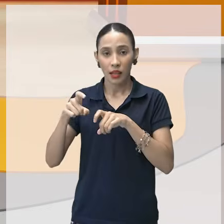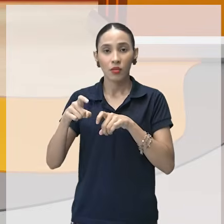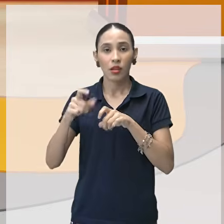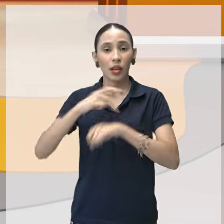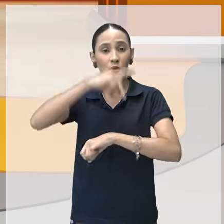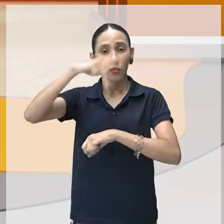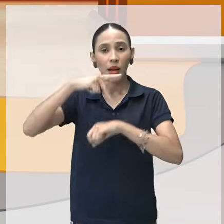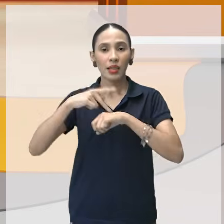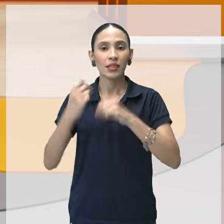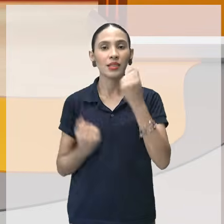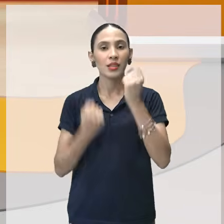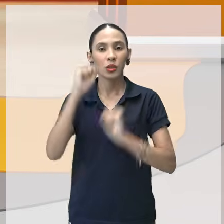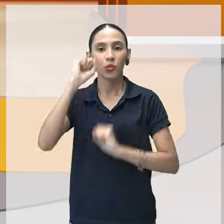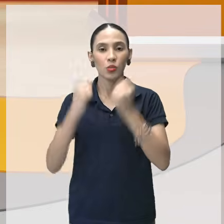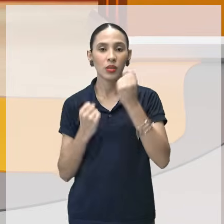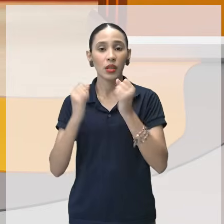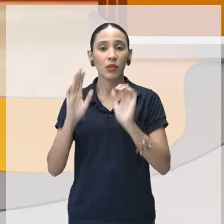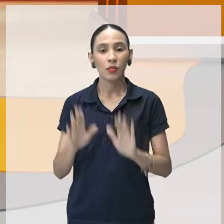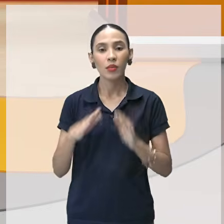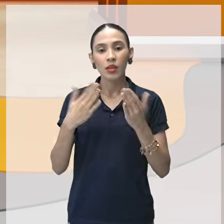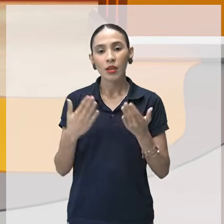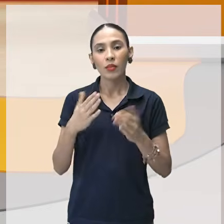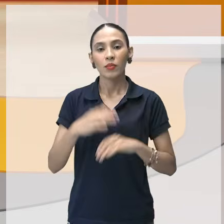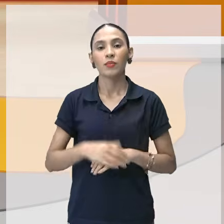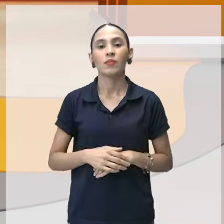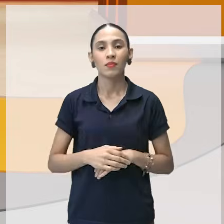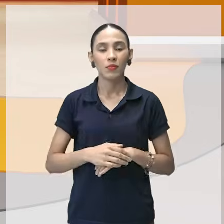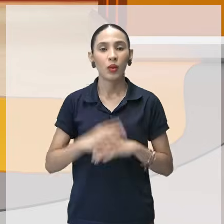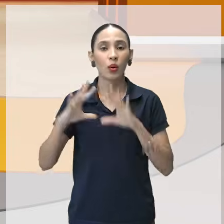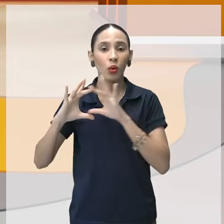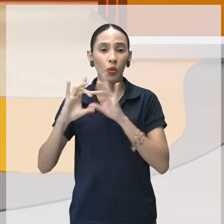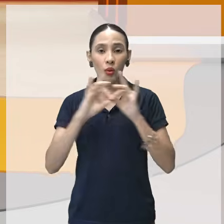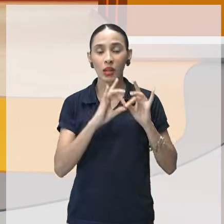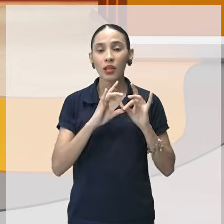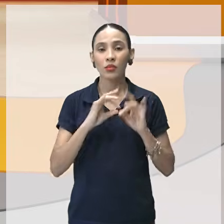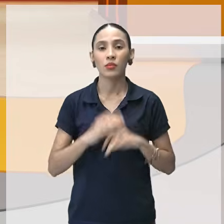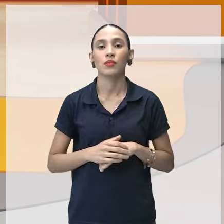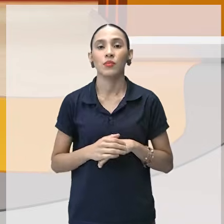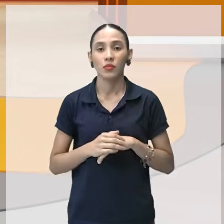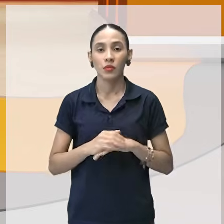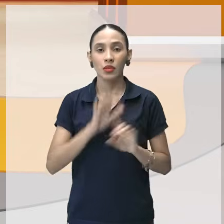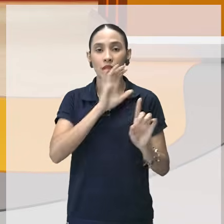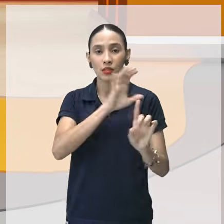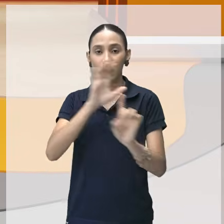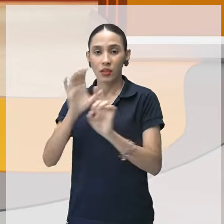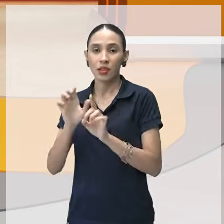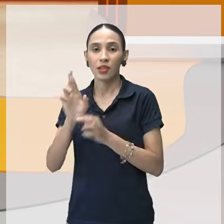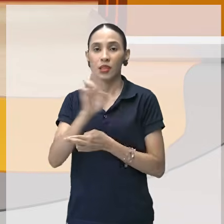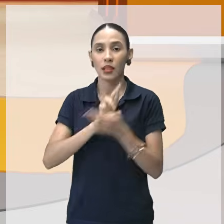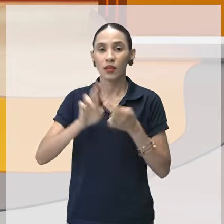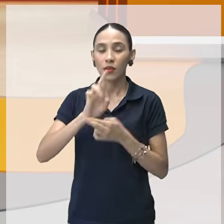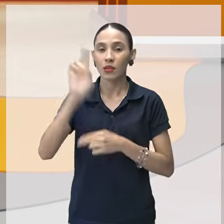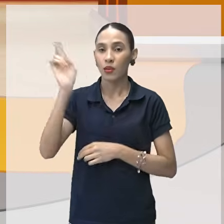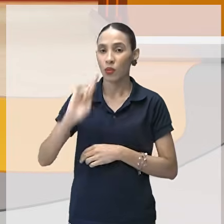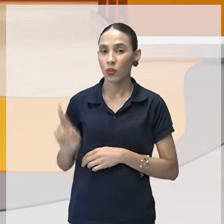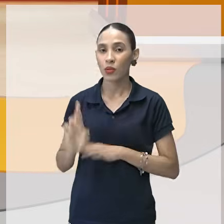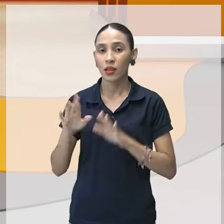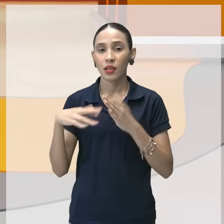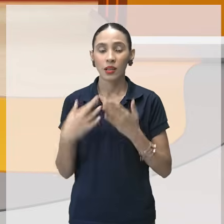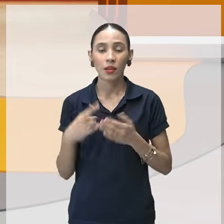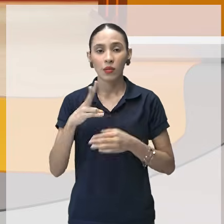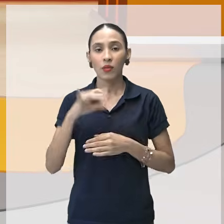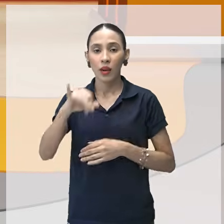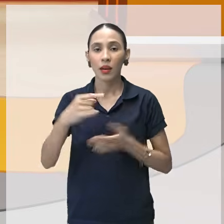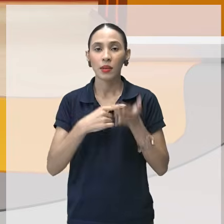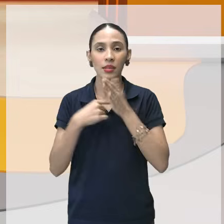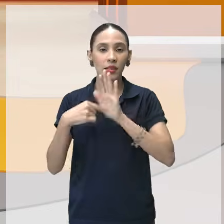potência industrial. Então, é esse o contexto para os impactos da Revolução Russa. A Revolução Russa